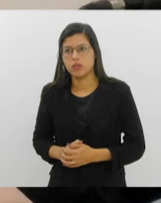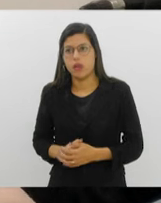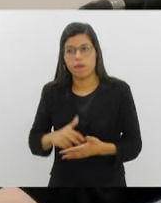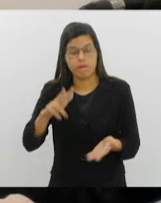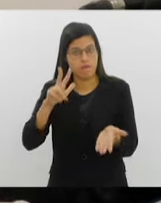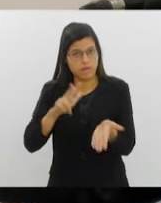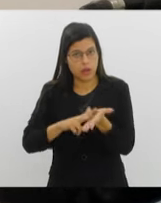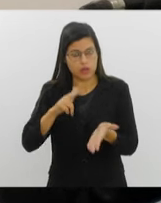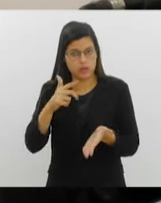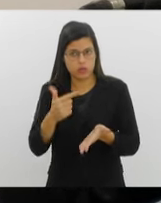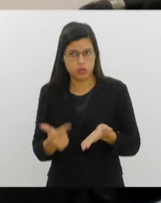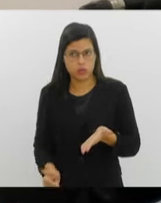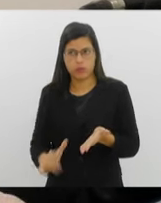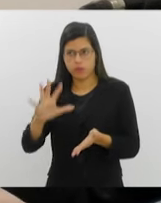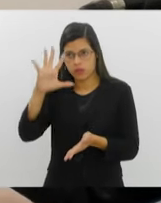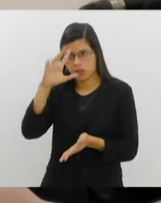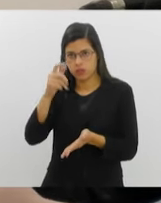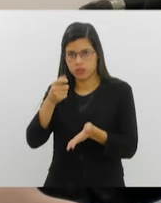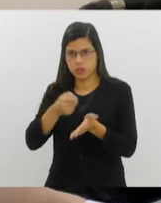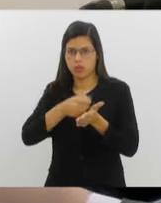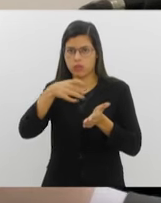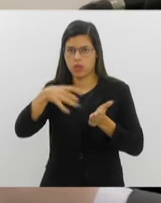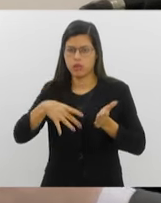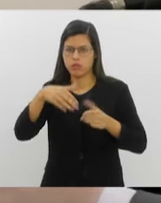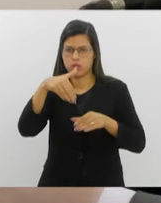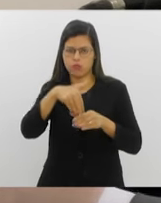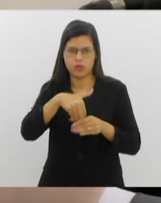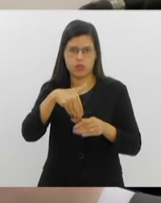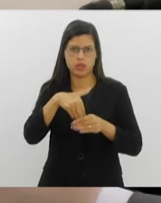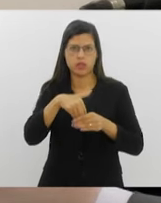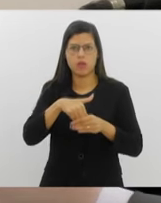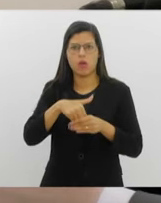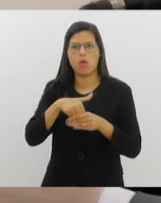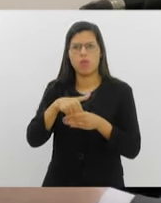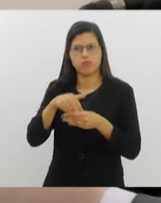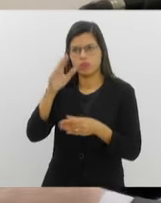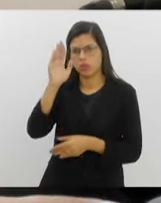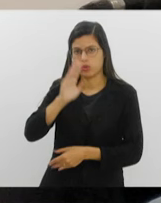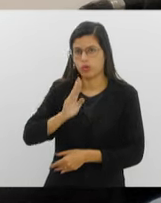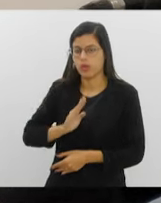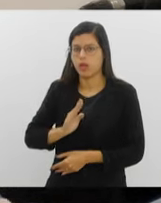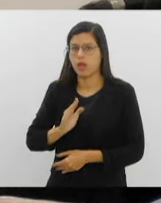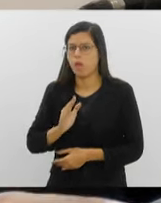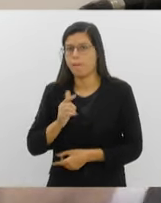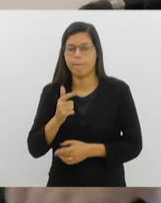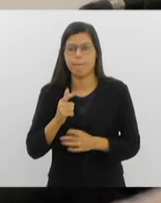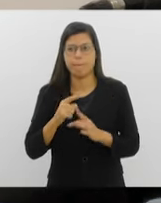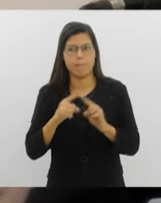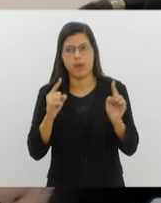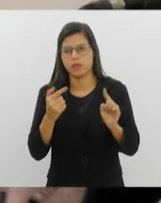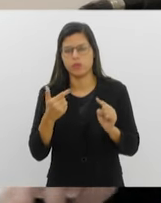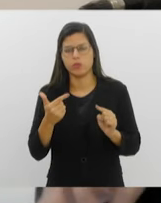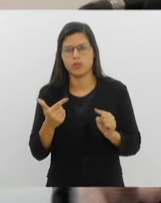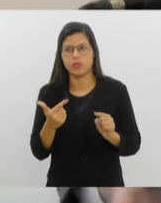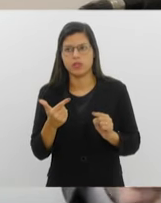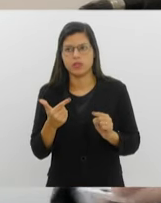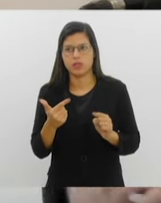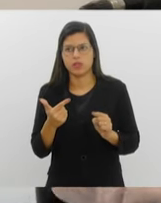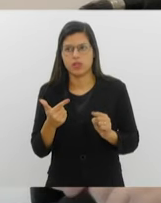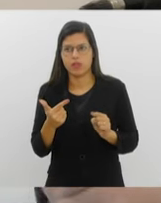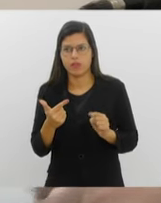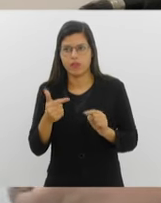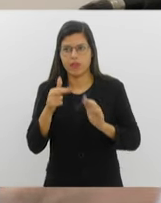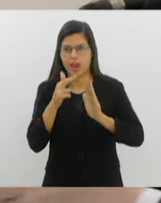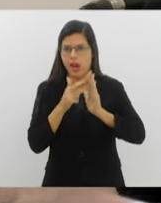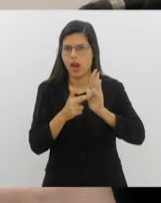aquela decisão que foi conferida na última eleição nacional, mas não houve modificação de norma